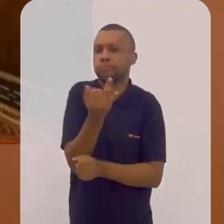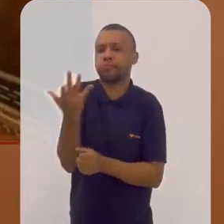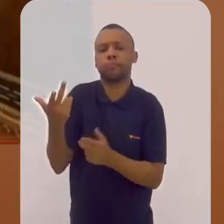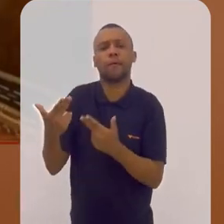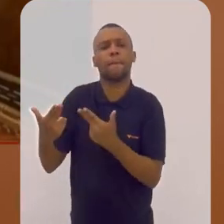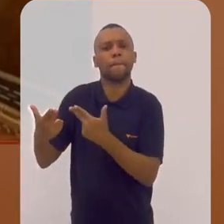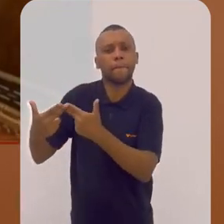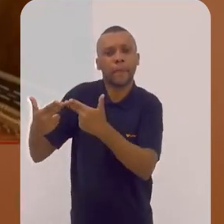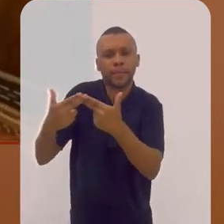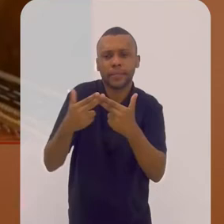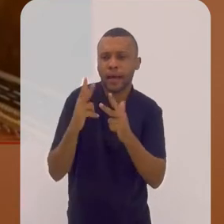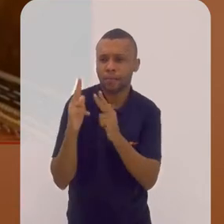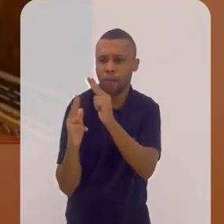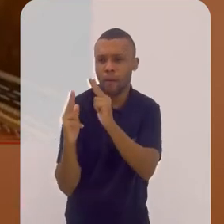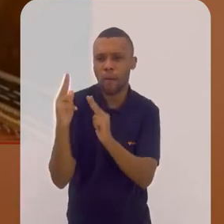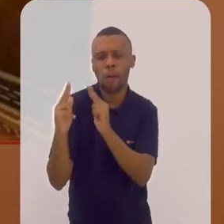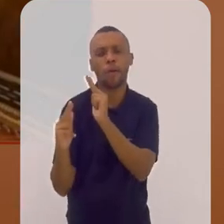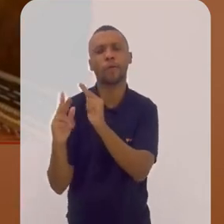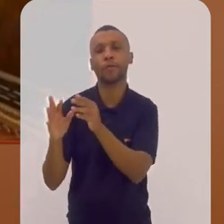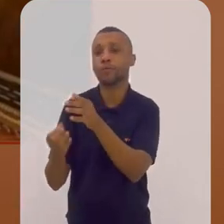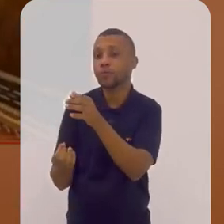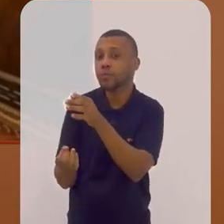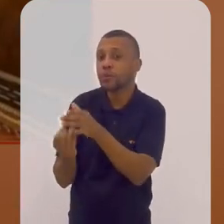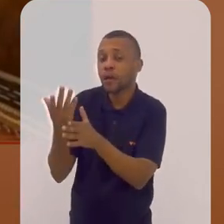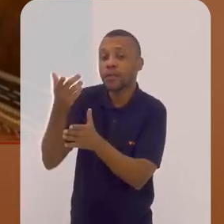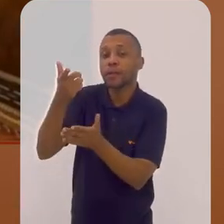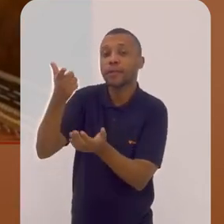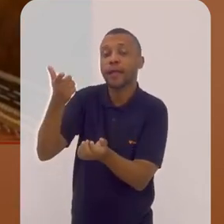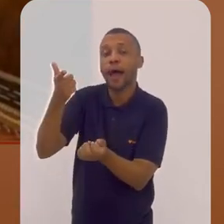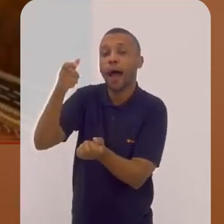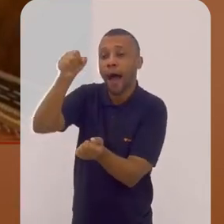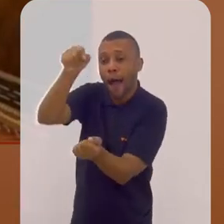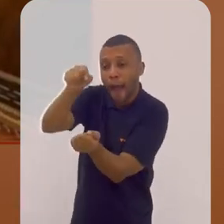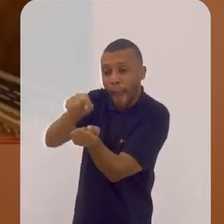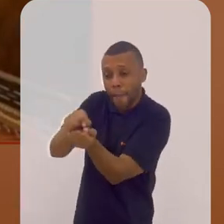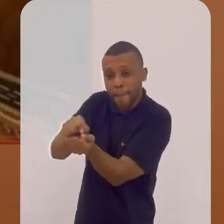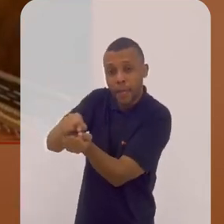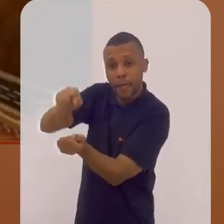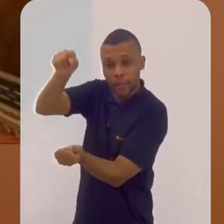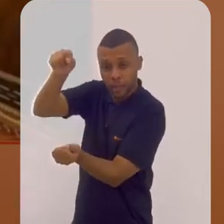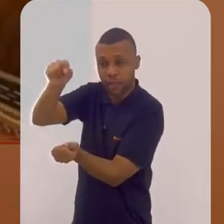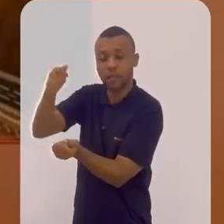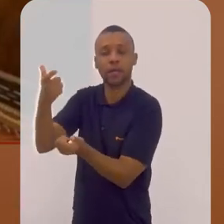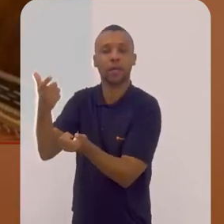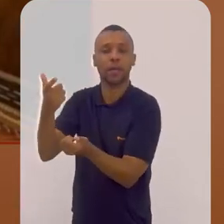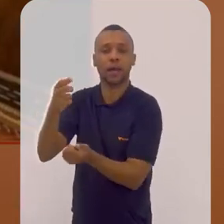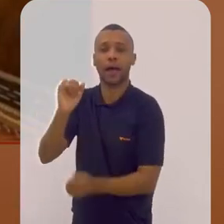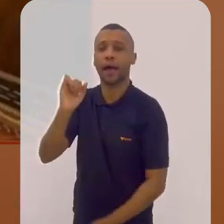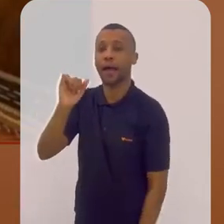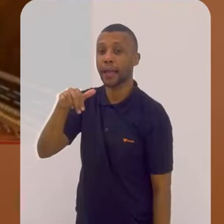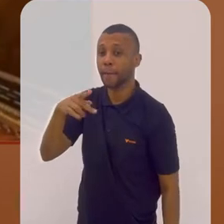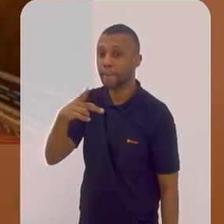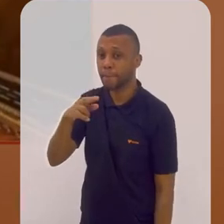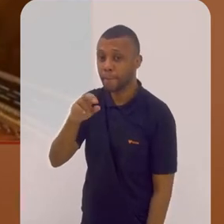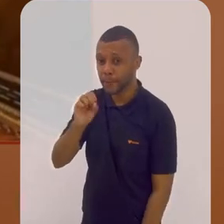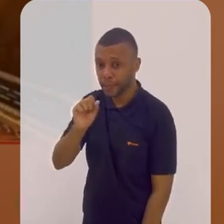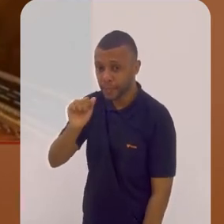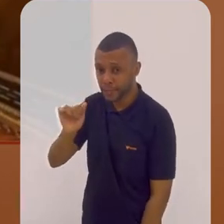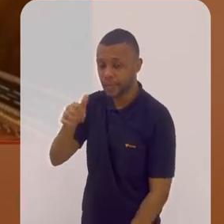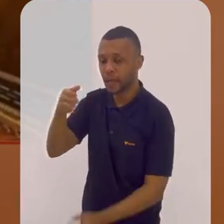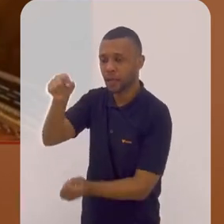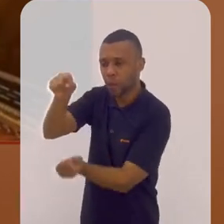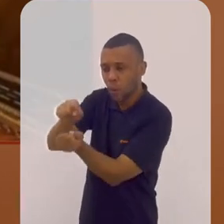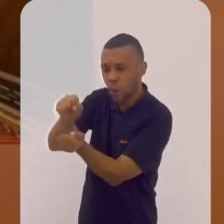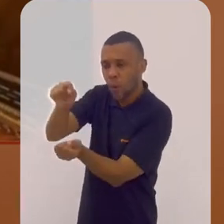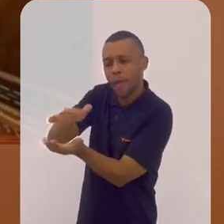extensamente editados, desde o surgimento da imprensa. A imprensa musical é muito prematura também, desde o